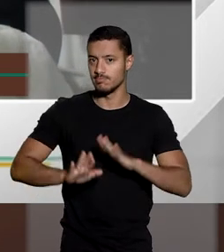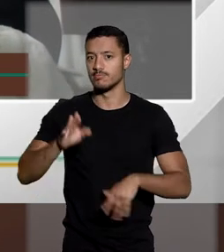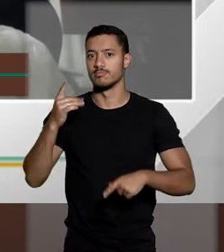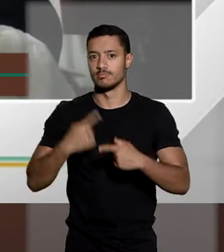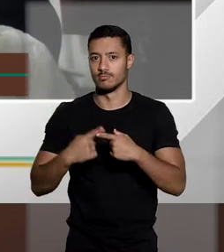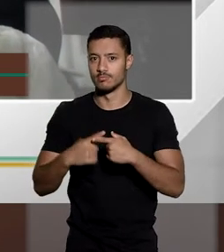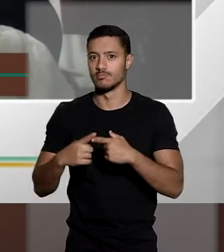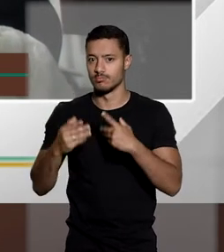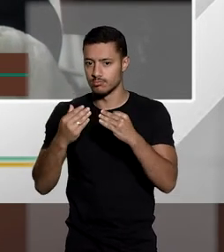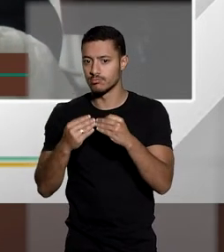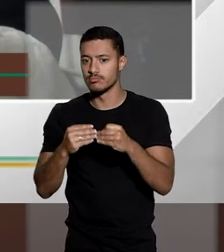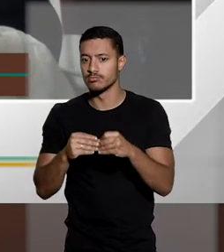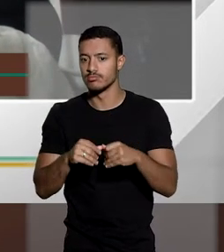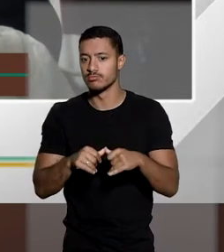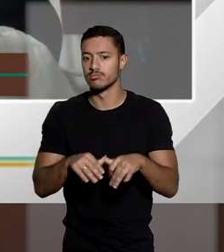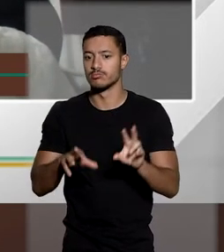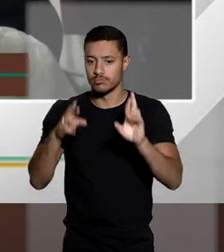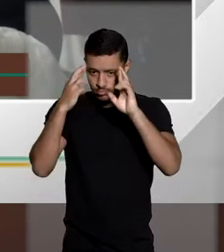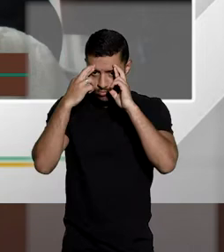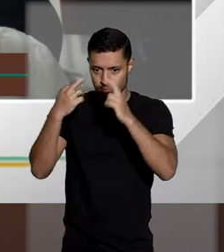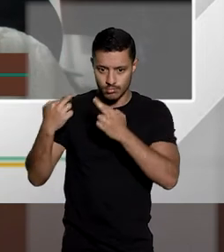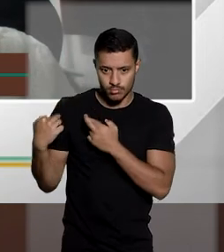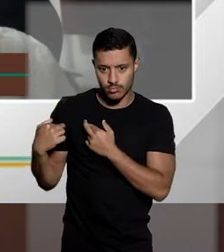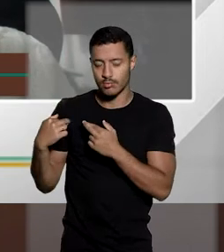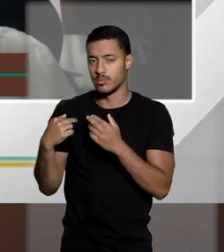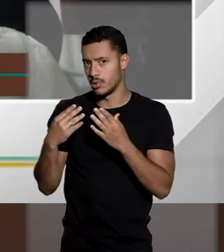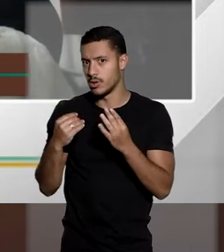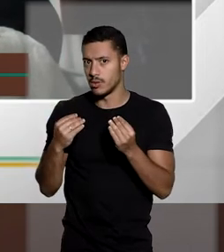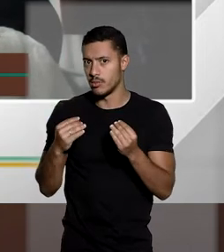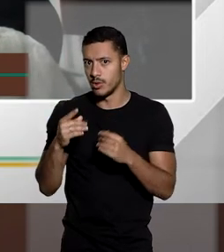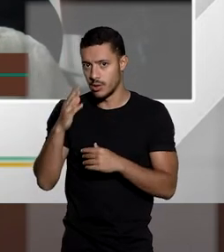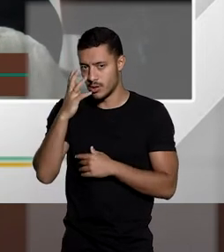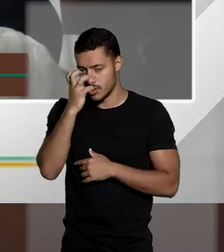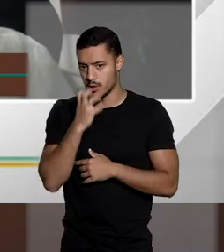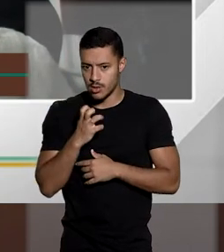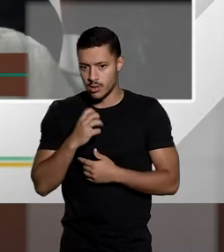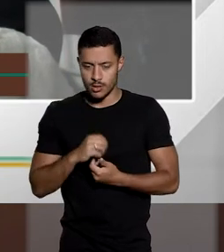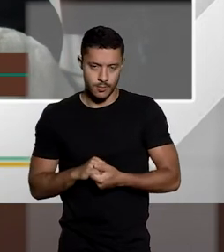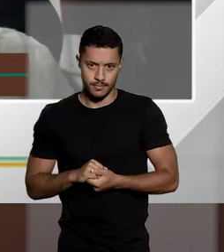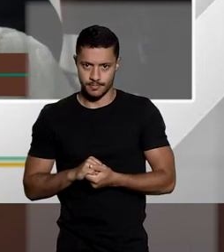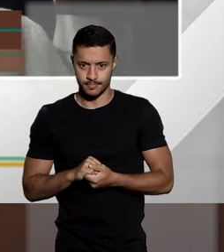as consequências em termos de responsabilidade podem ser muito sérias.